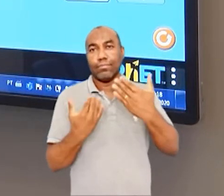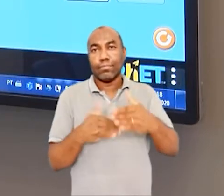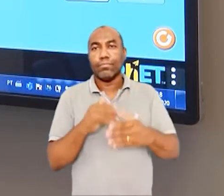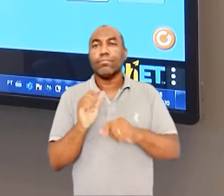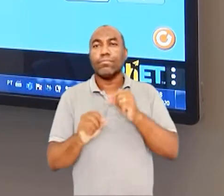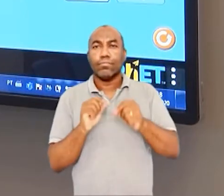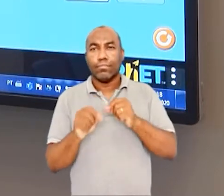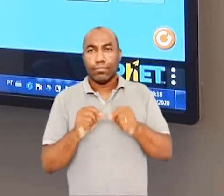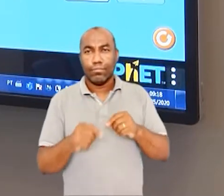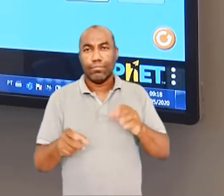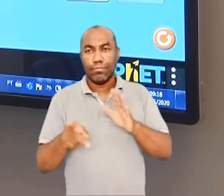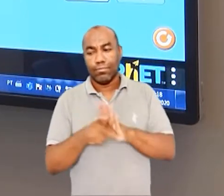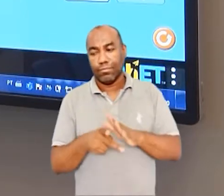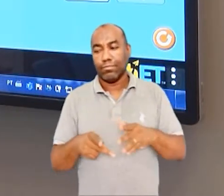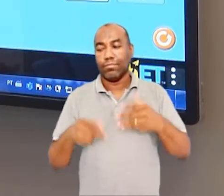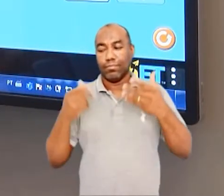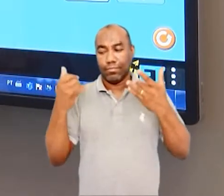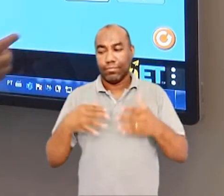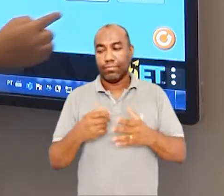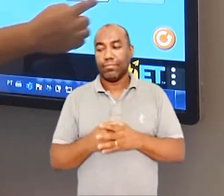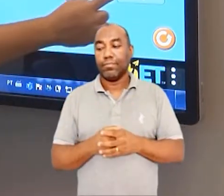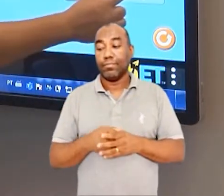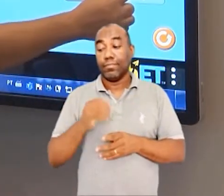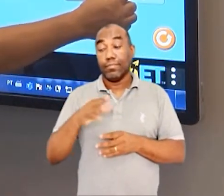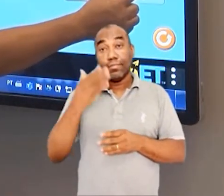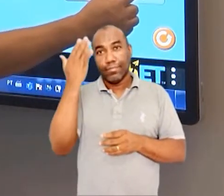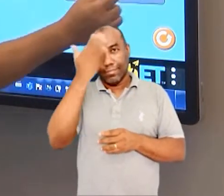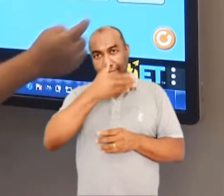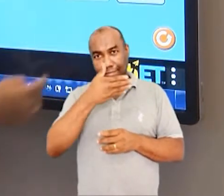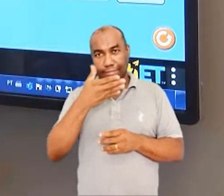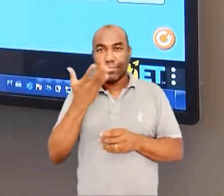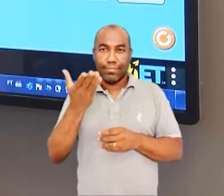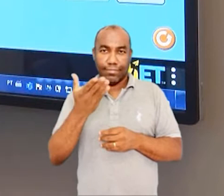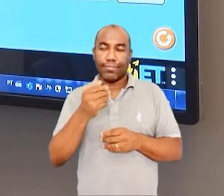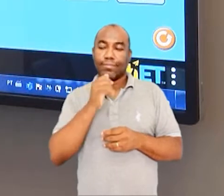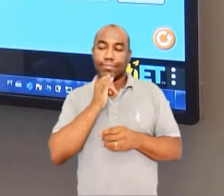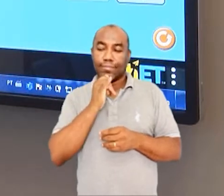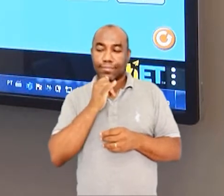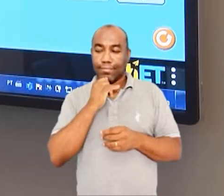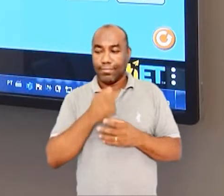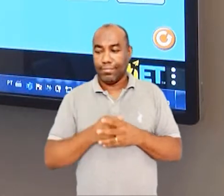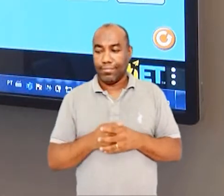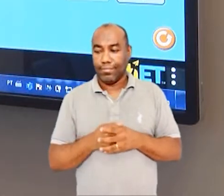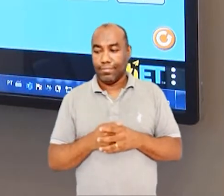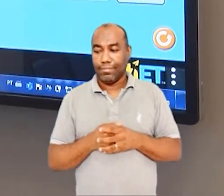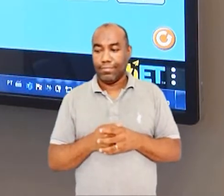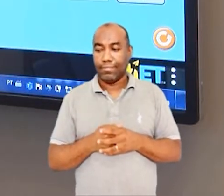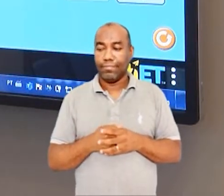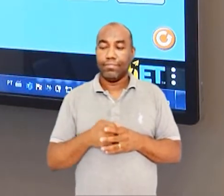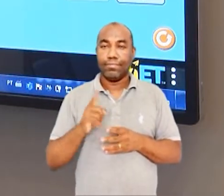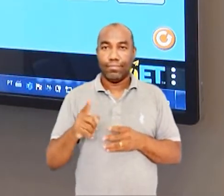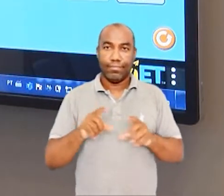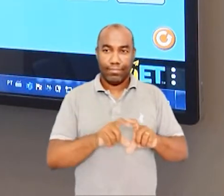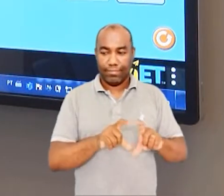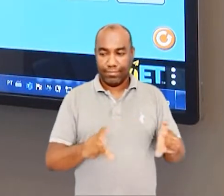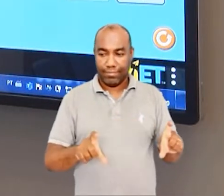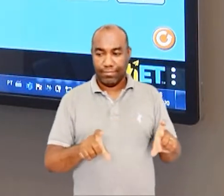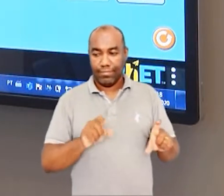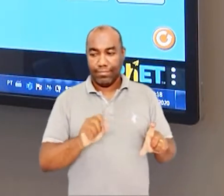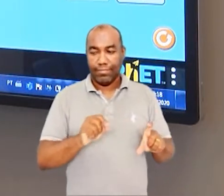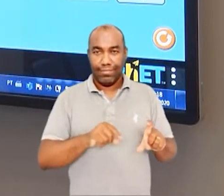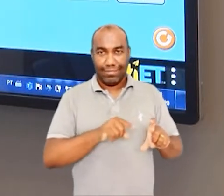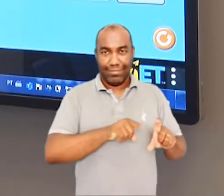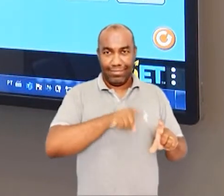é um circuito mais trivial. Quando você faz essa substituição aqui, olha. Então aqui eu tenho a